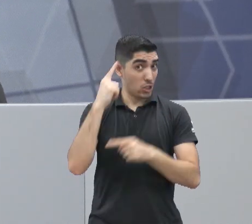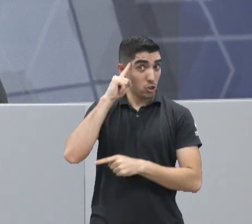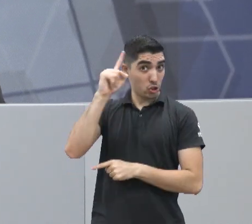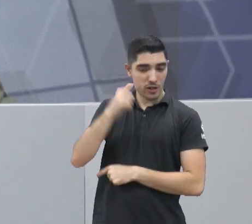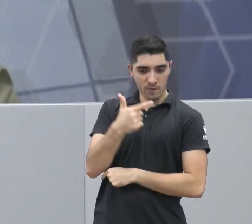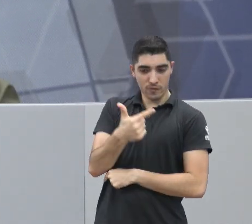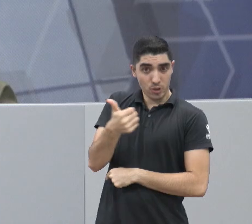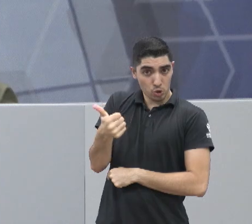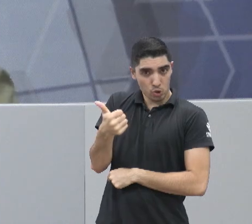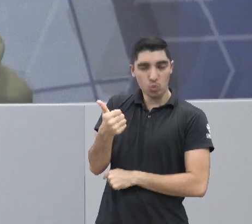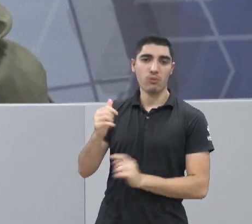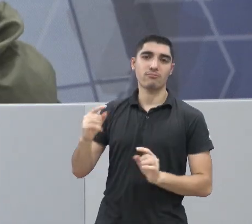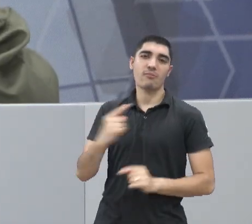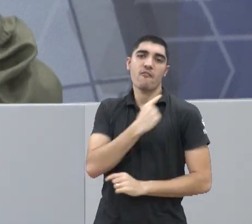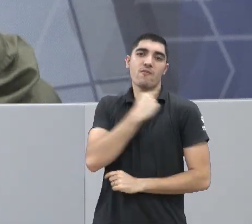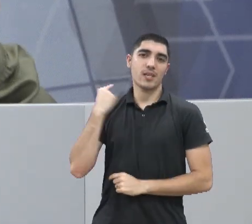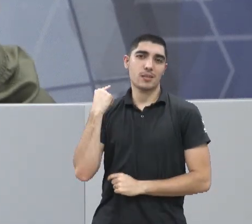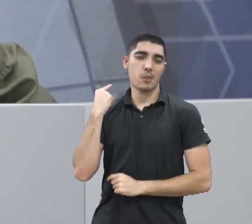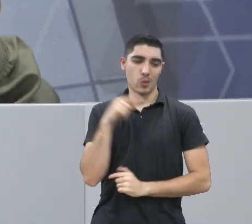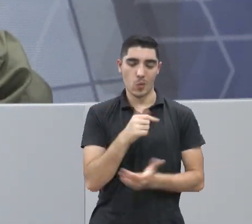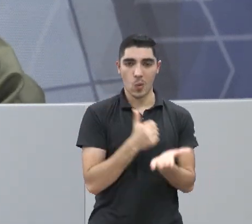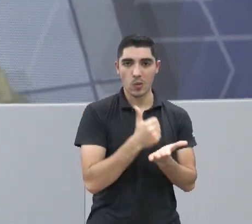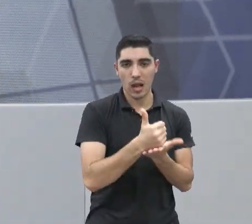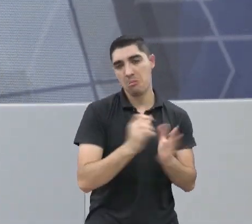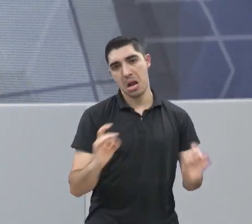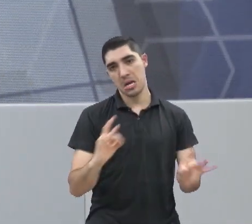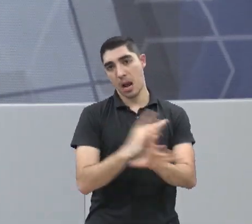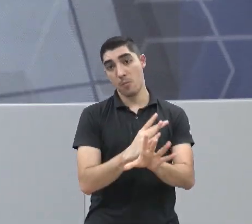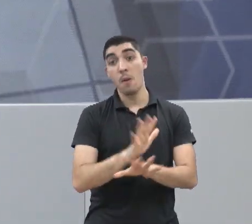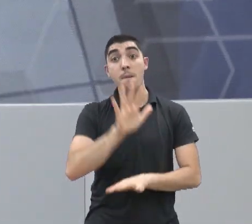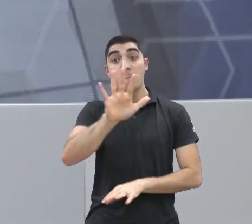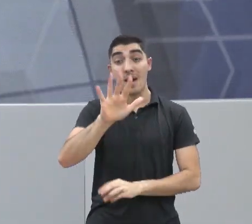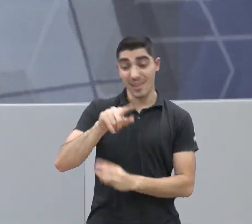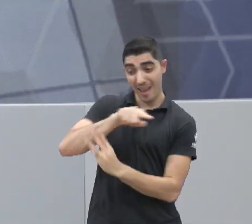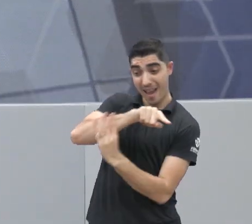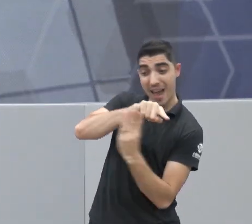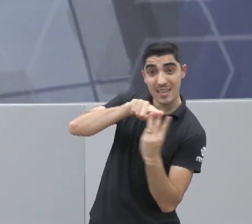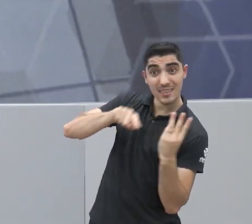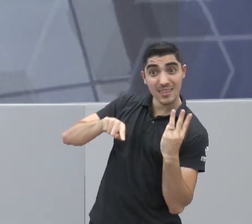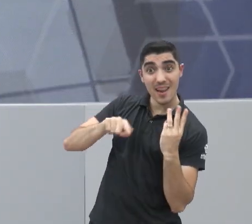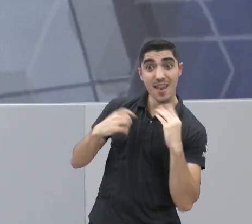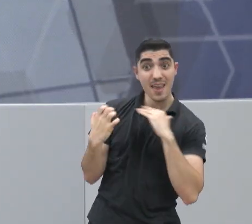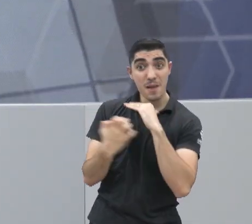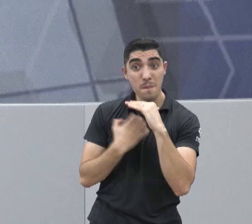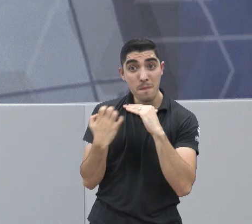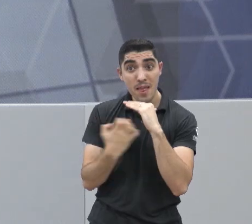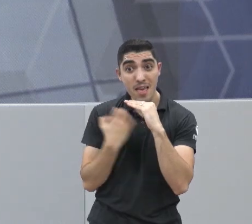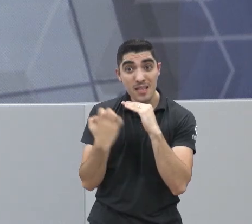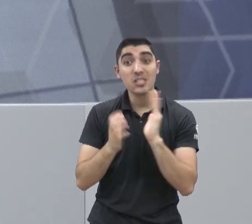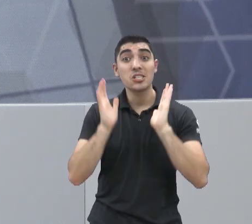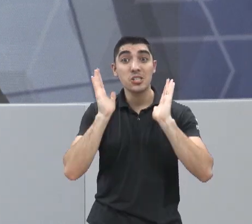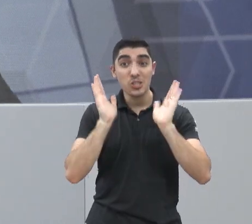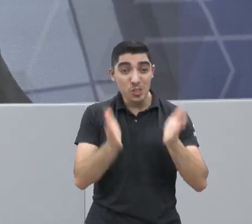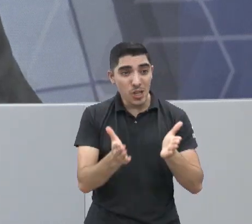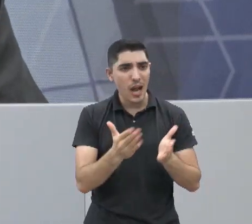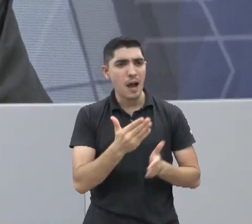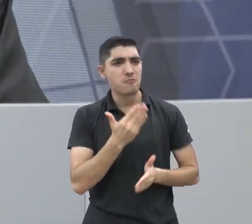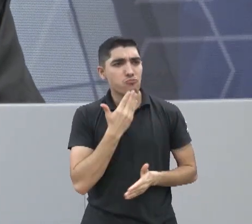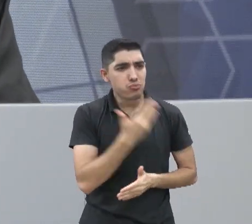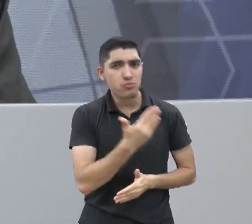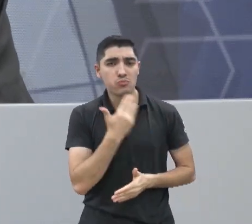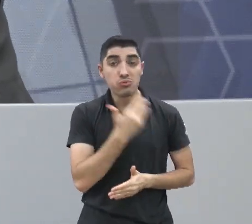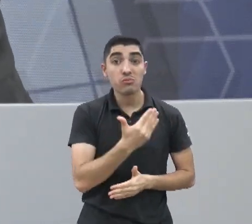né, e as 3 empresas devem ter pressionado, vereadora Amélia, porque elas recebem